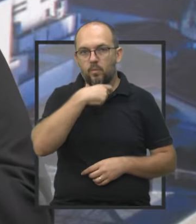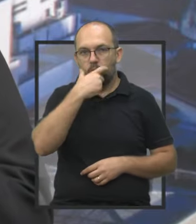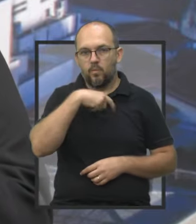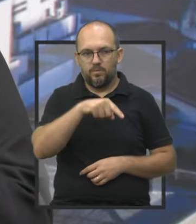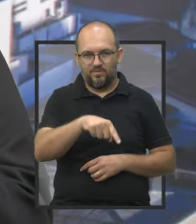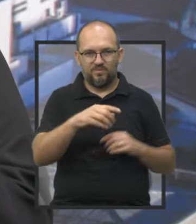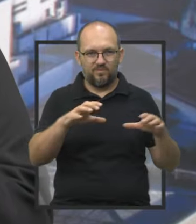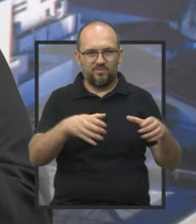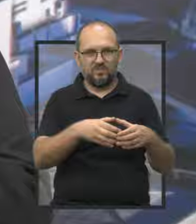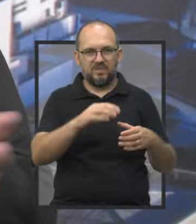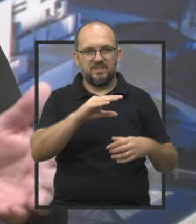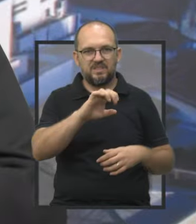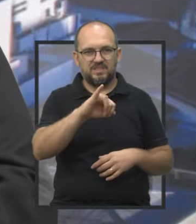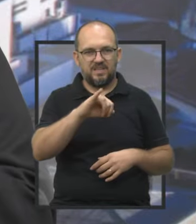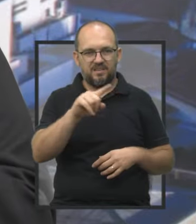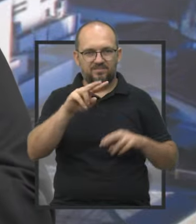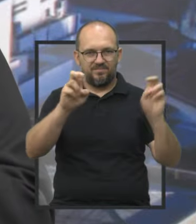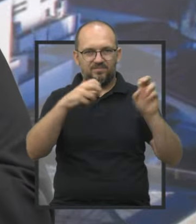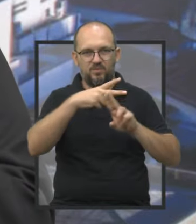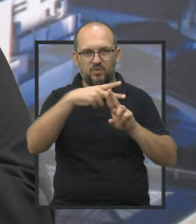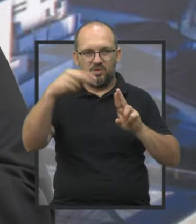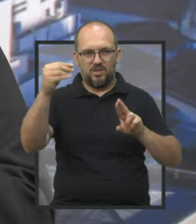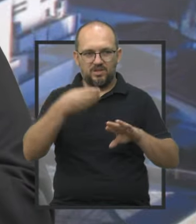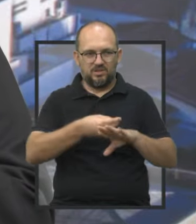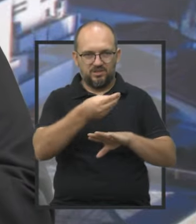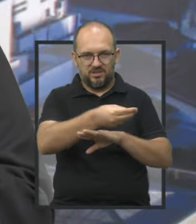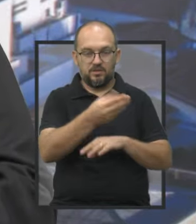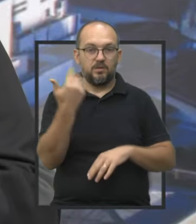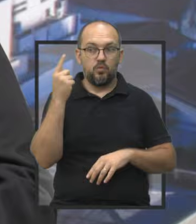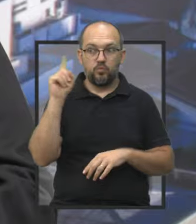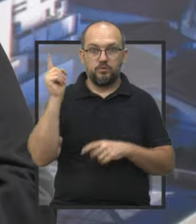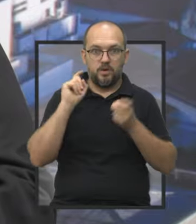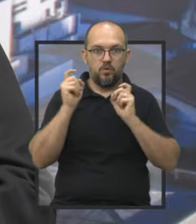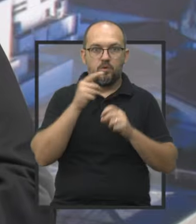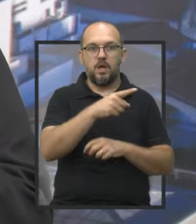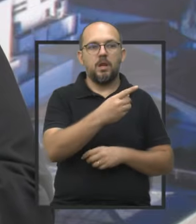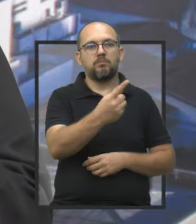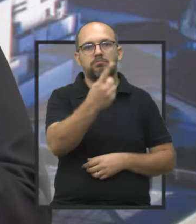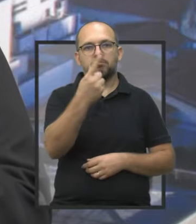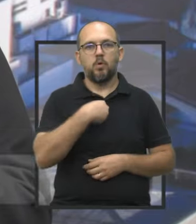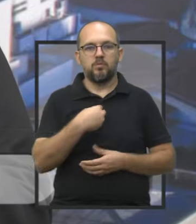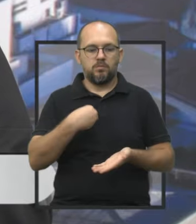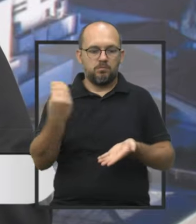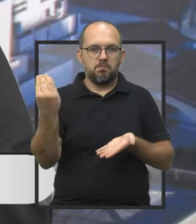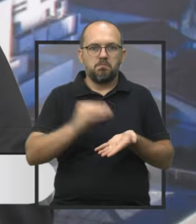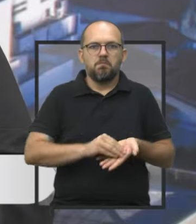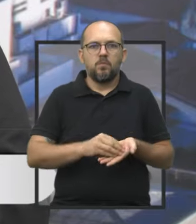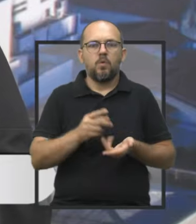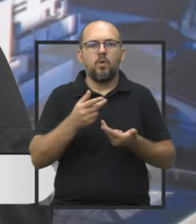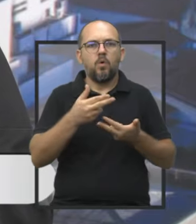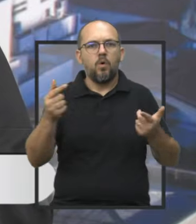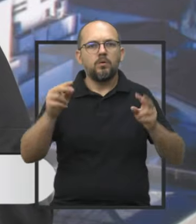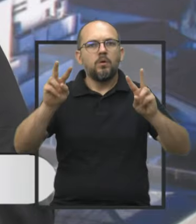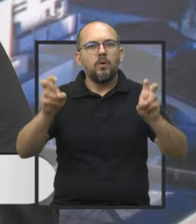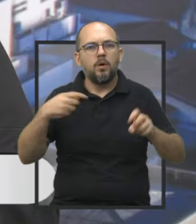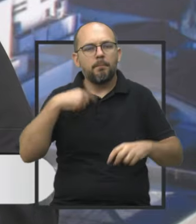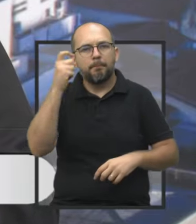das contrapartidas, na última reunião, ele imputou a mim um fato inverídico, uma